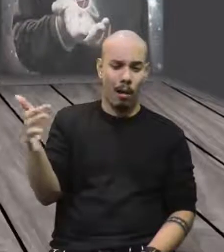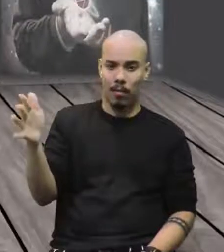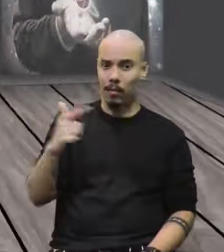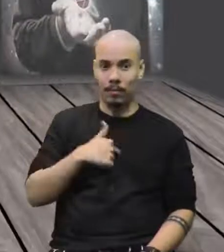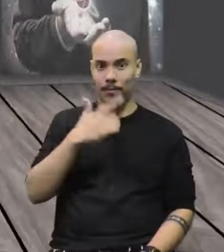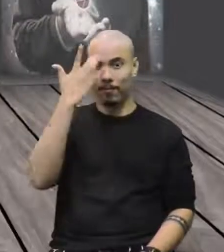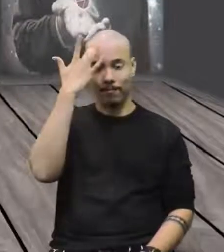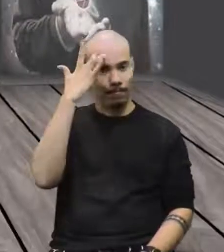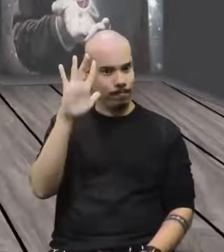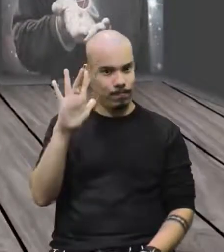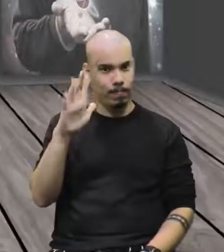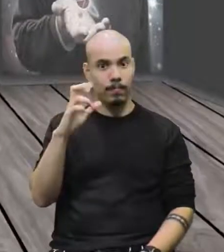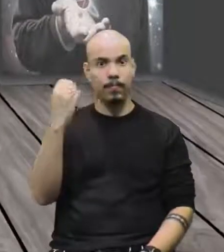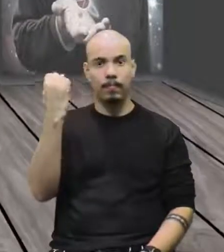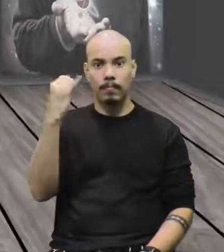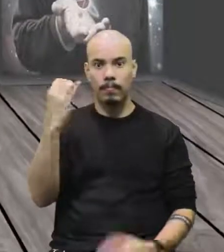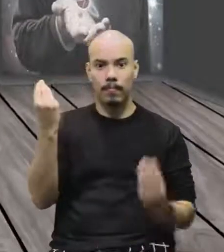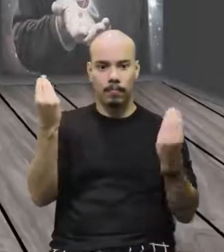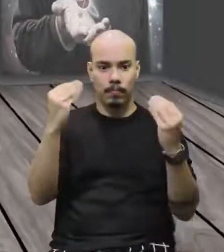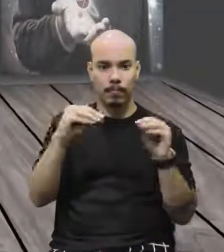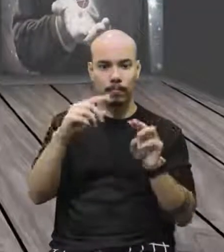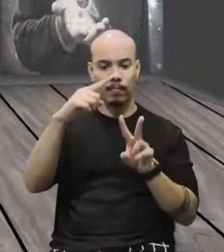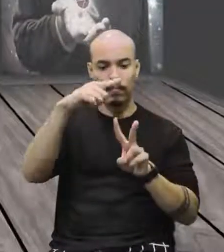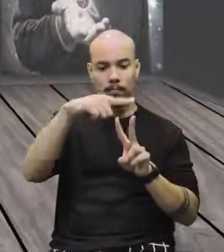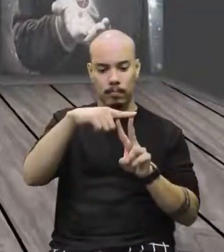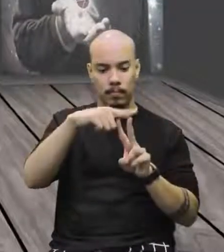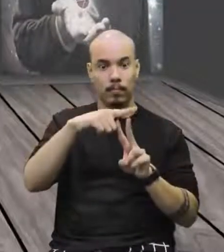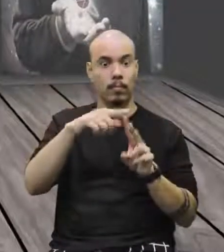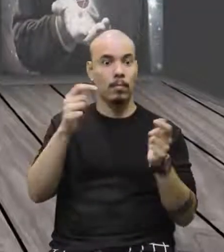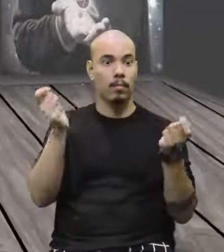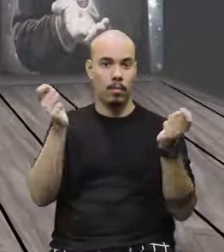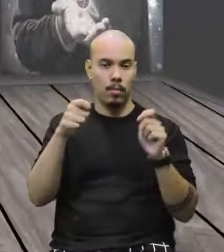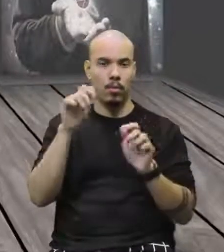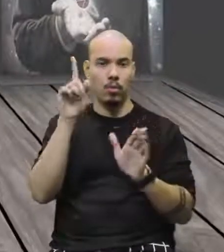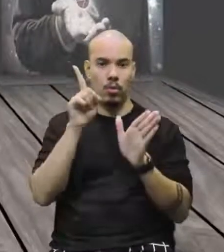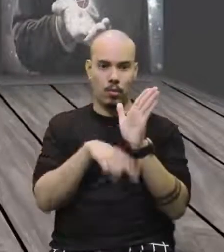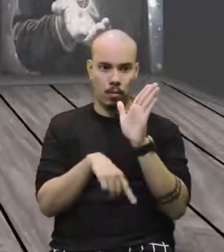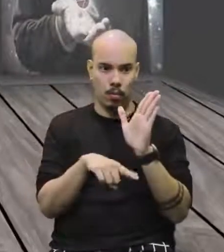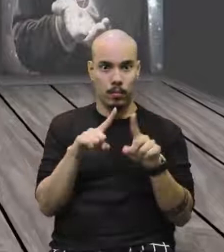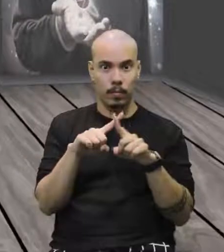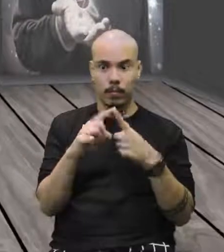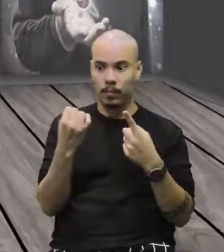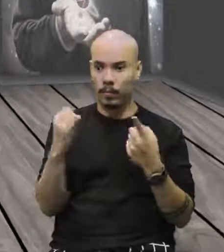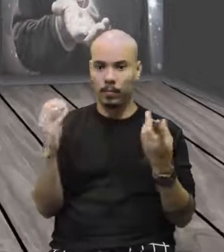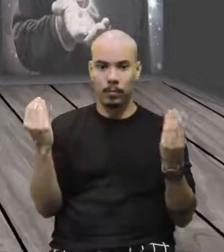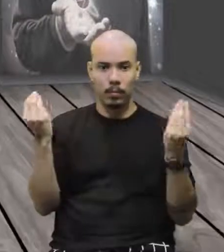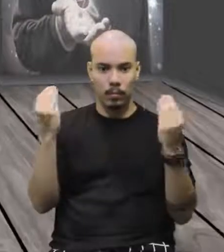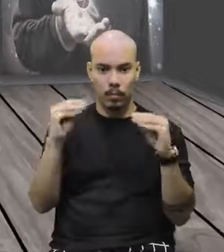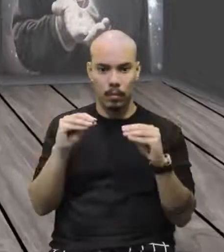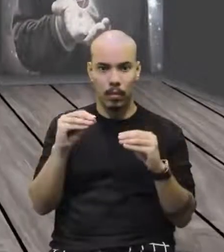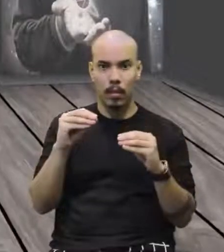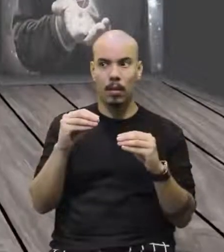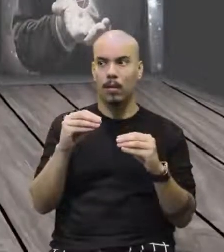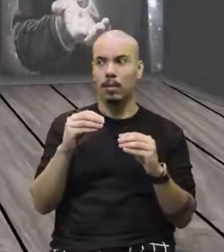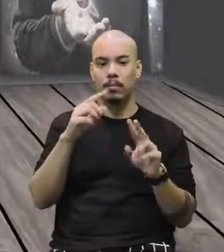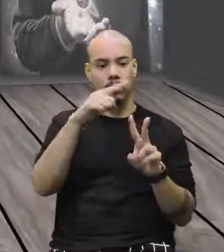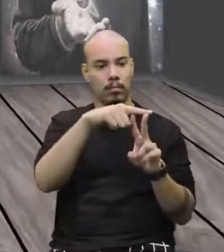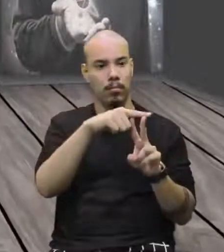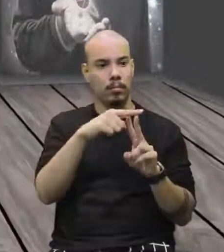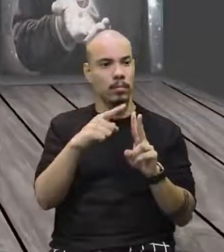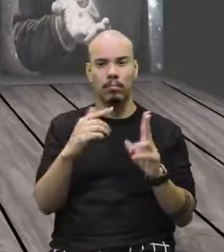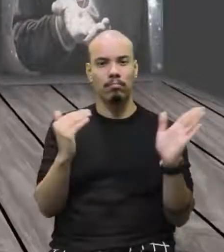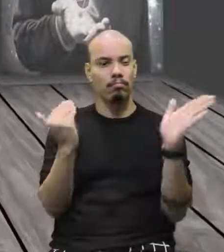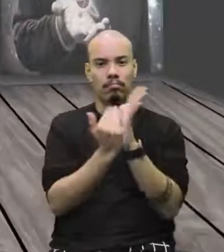do pi, você colocar no cálculo, você faz, diminui. Mas se você for lá, apertar pi e colocar o valor dele, dá uma